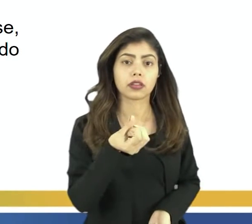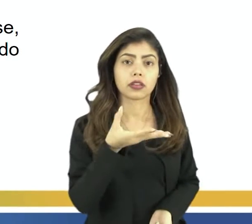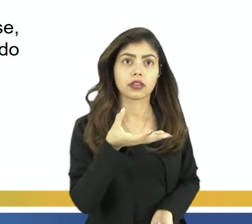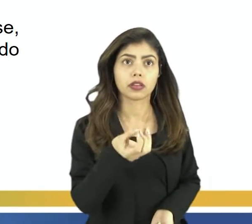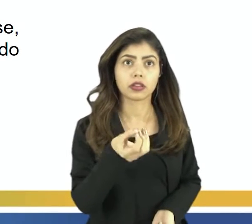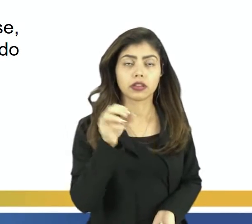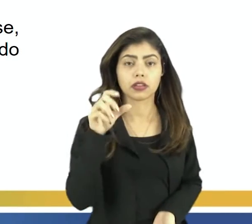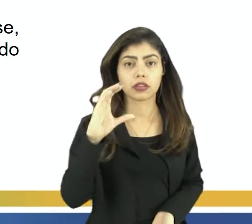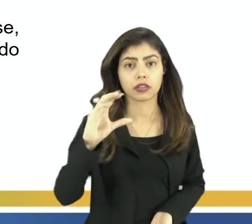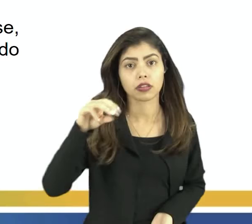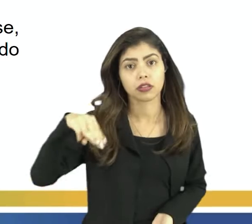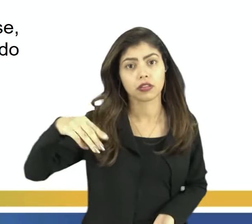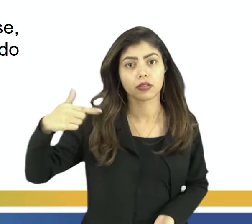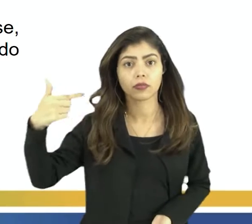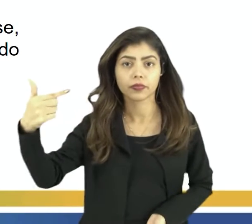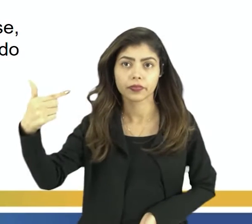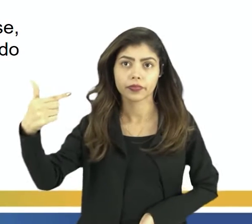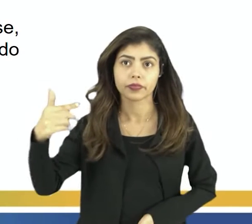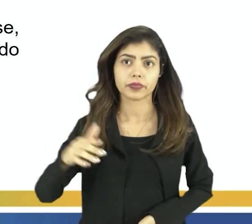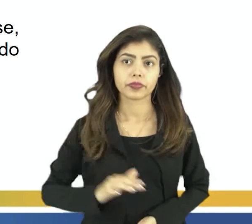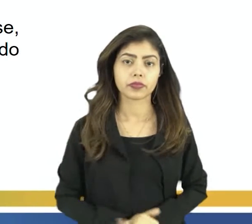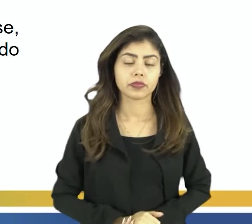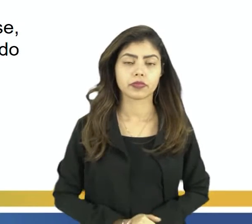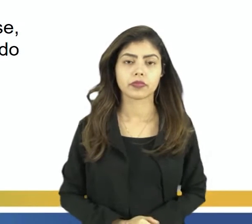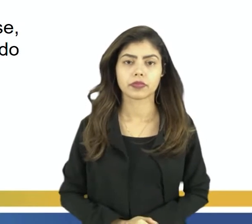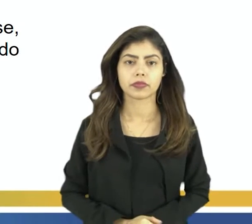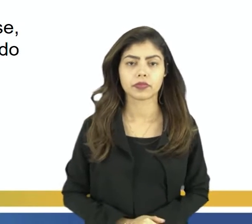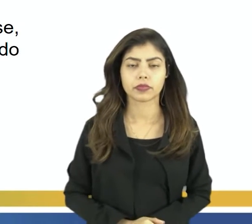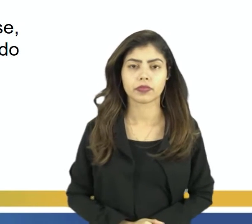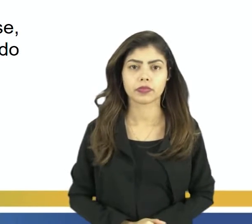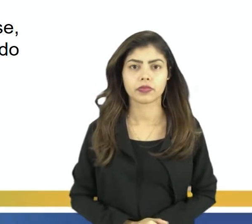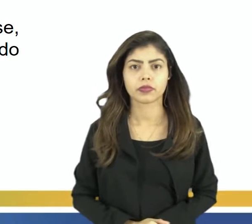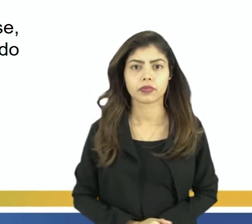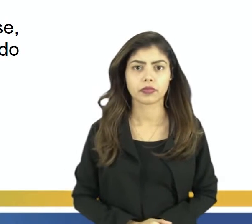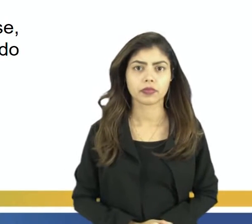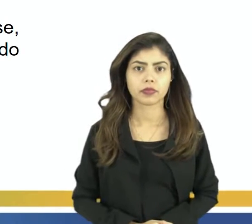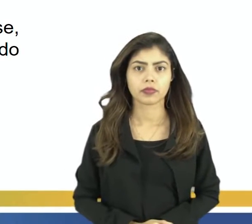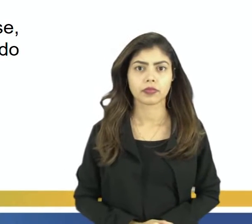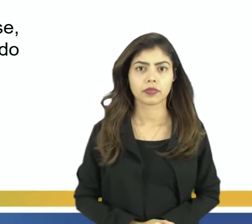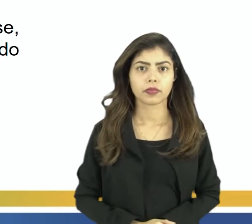área da base de contrato vai ser 60 centímetros ao quadrado.